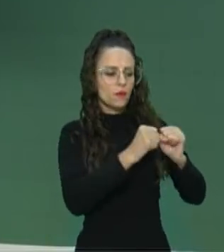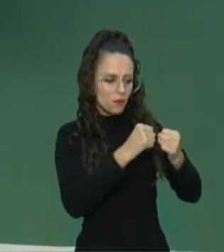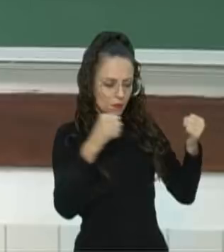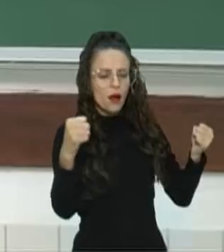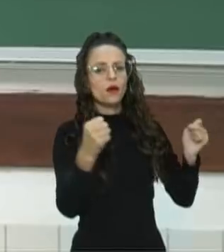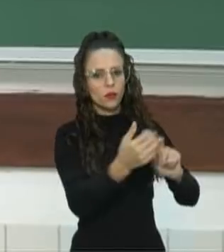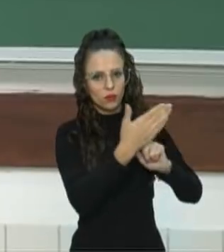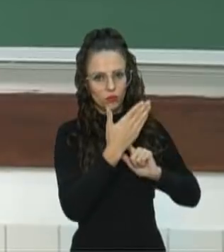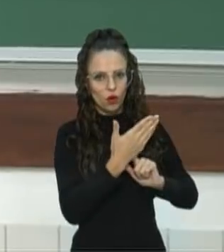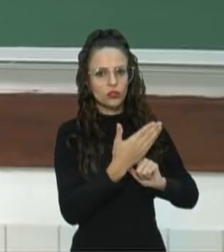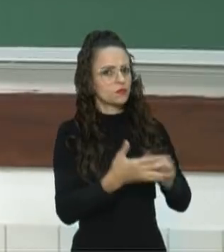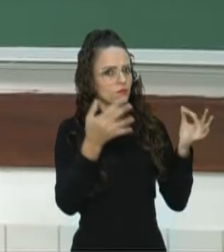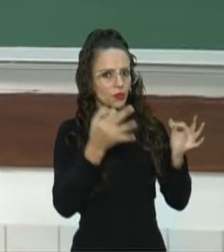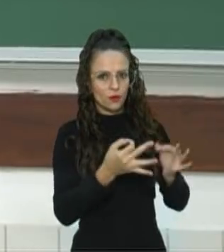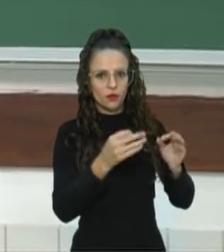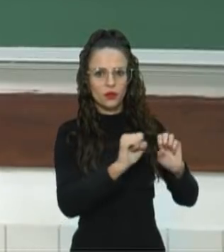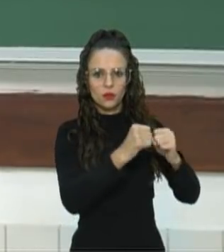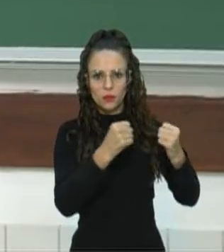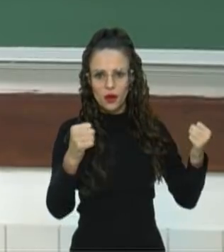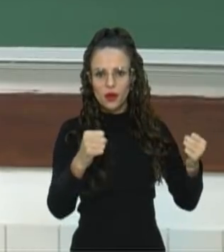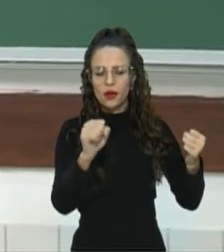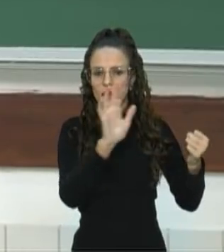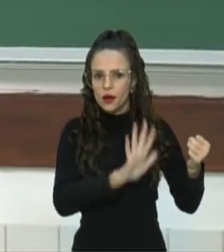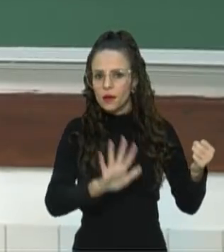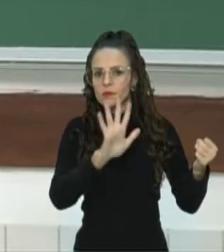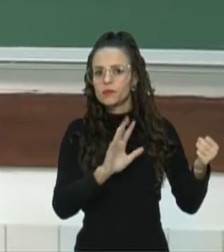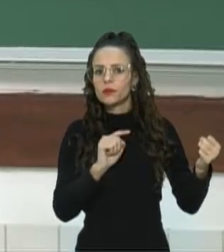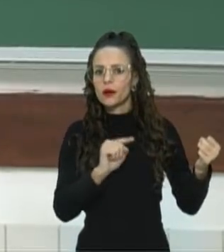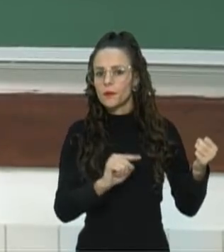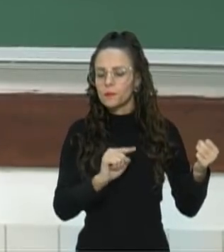o mapa é muito preciso, são